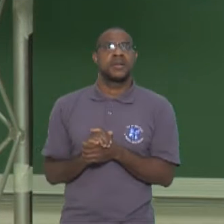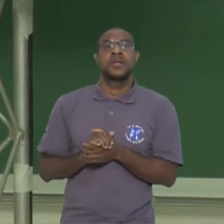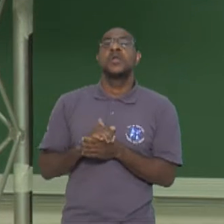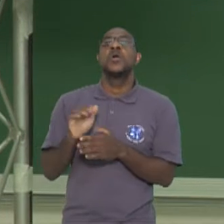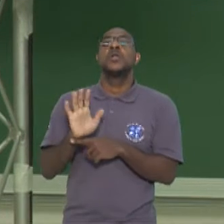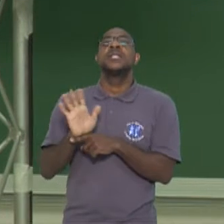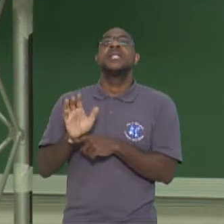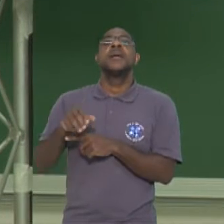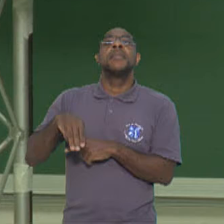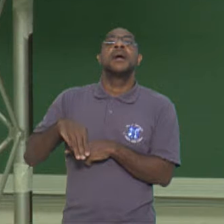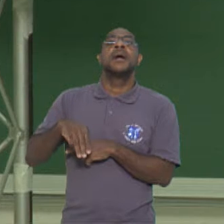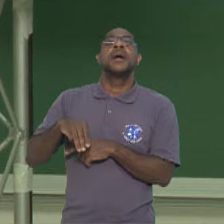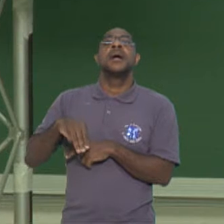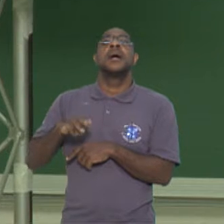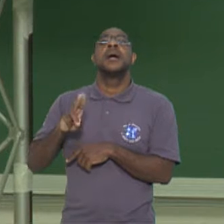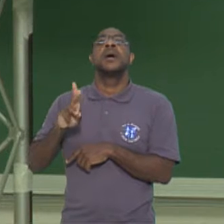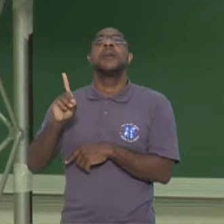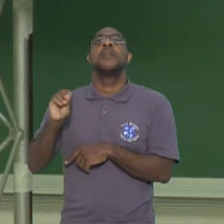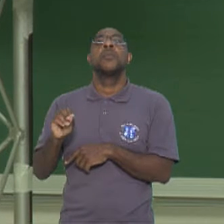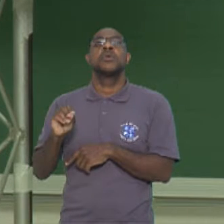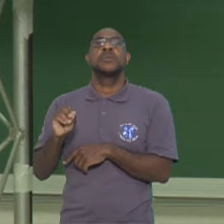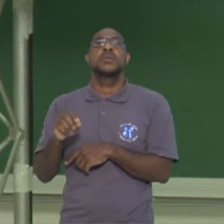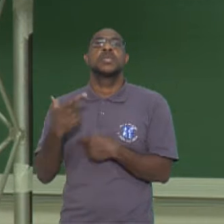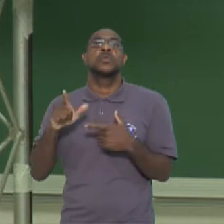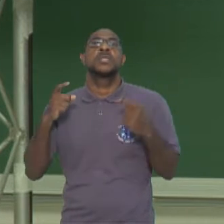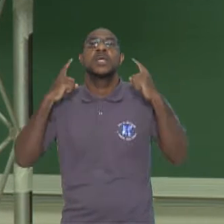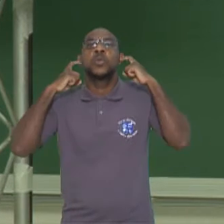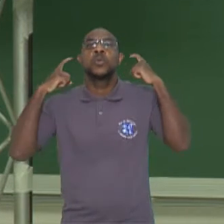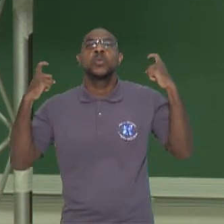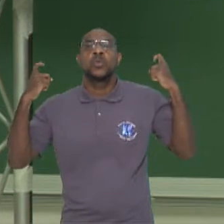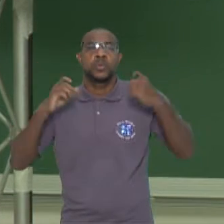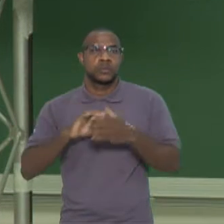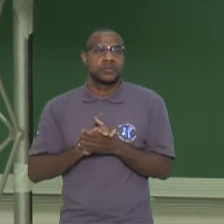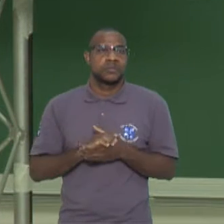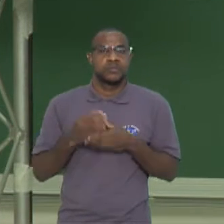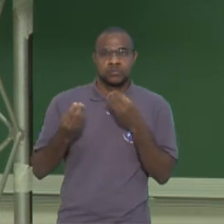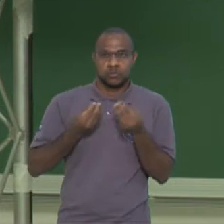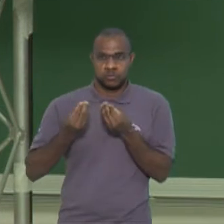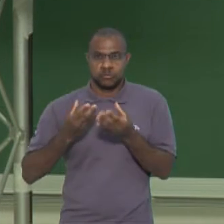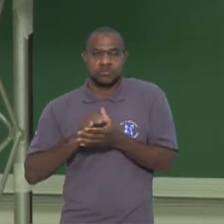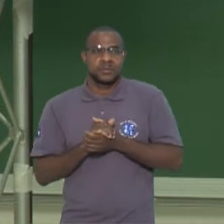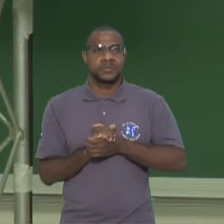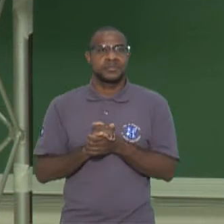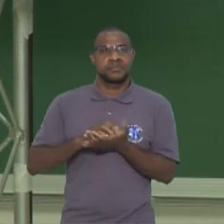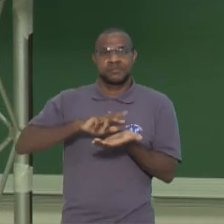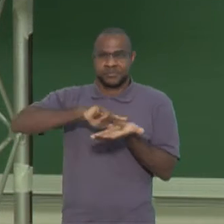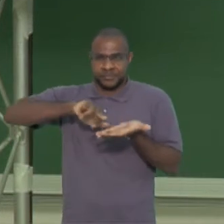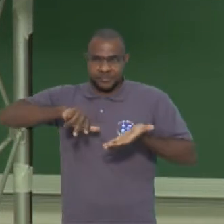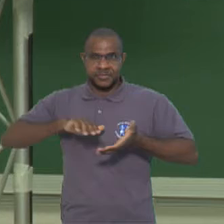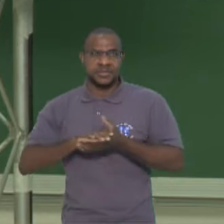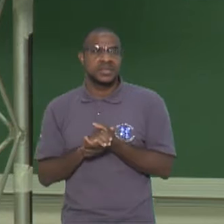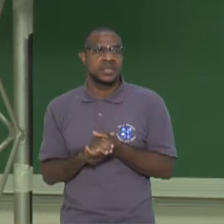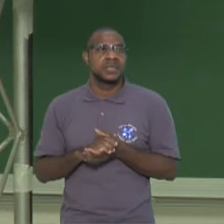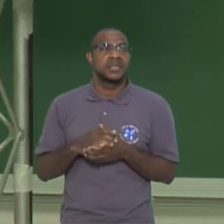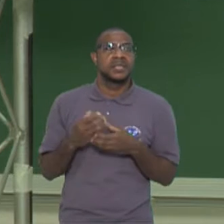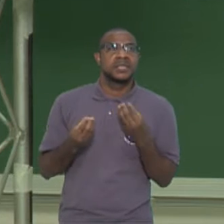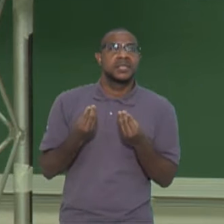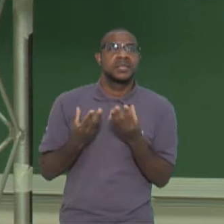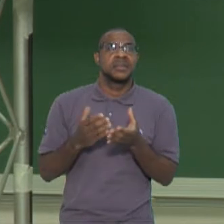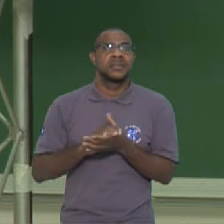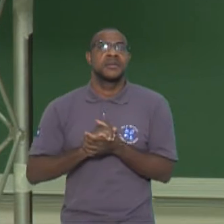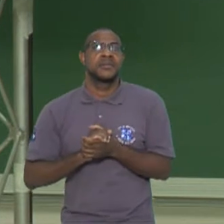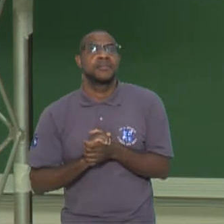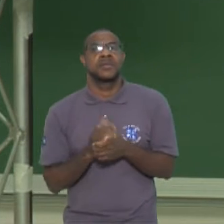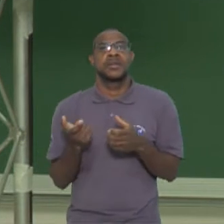tinha poucos recursos, como ele utilizava, por exemplo, do letreiro para explicar para as pessoas o que estava acontecendo, senão acabava ficando um